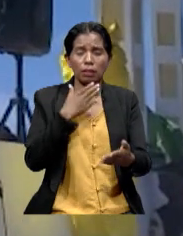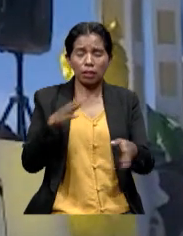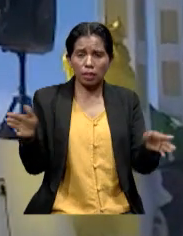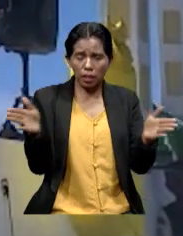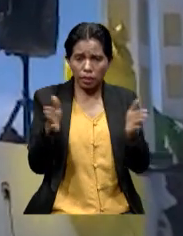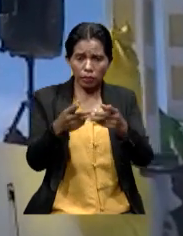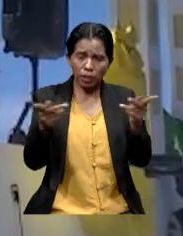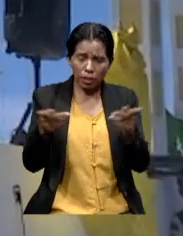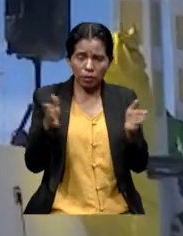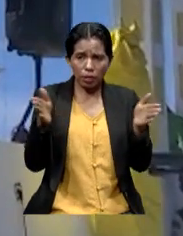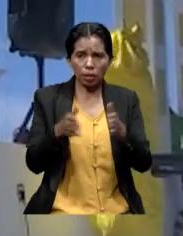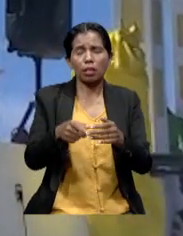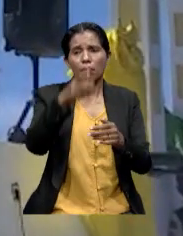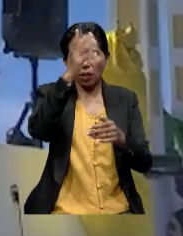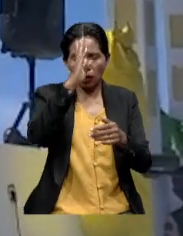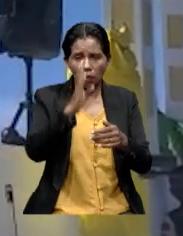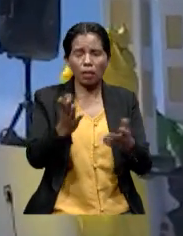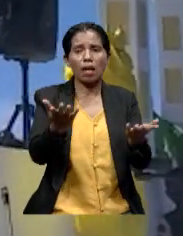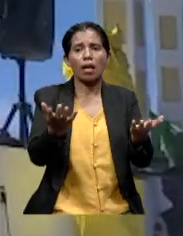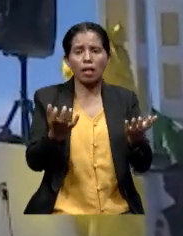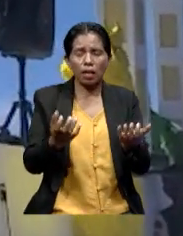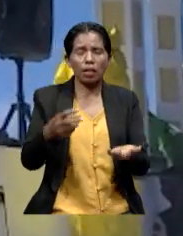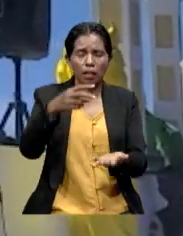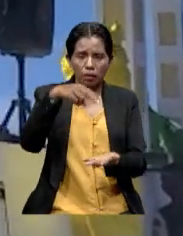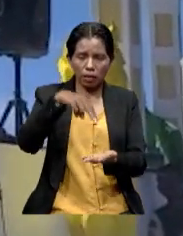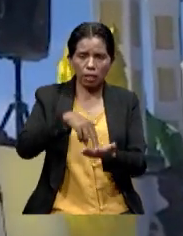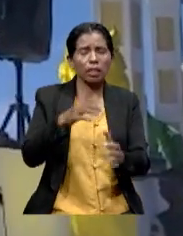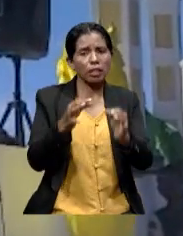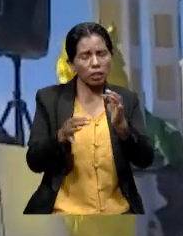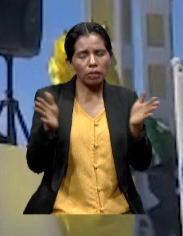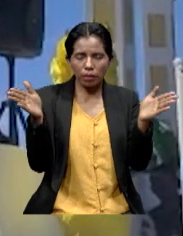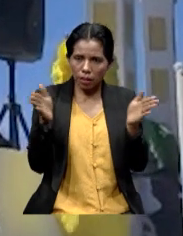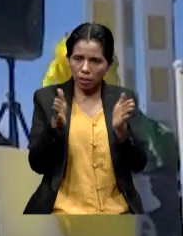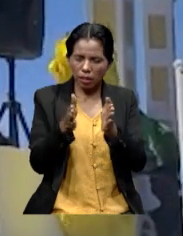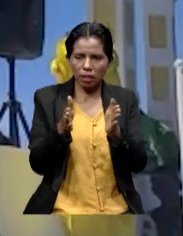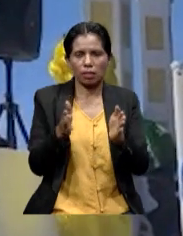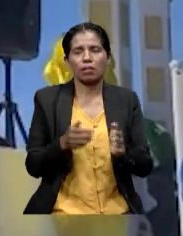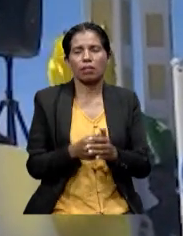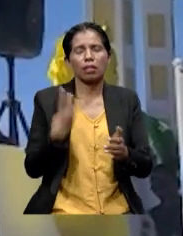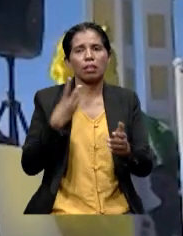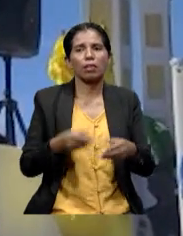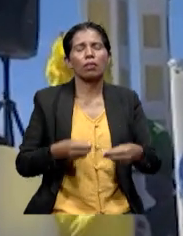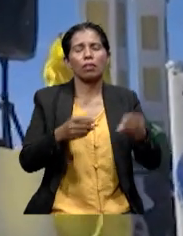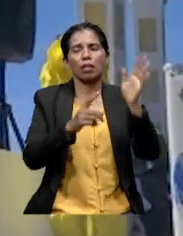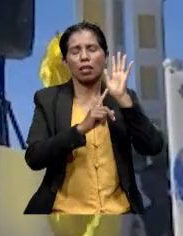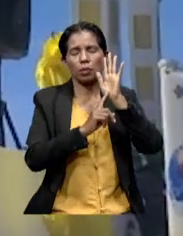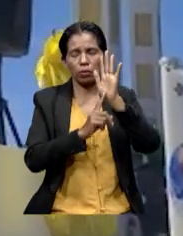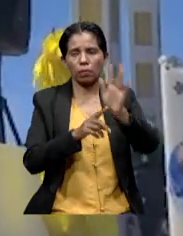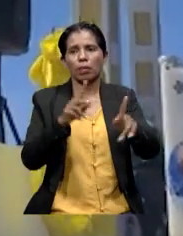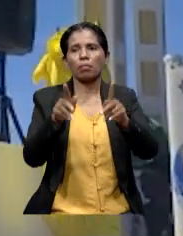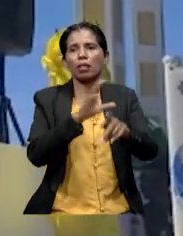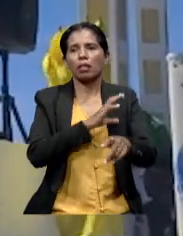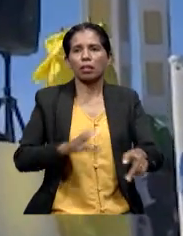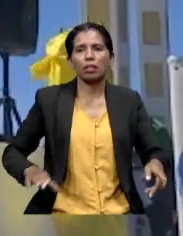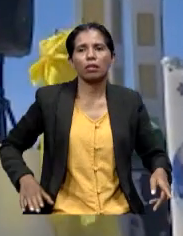ver cara que tenema Maroma, a cara que dunia a tu, mas que aqui, e te telefona Fatin, sassin Conoba Sarani ninian,